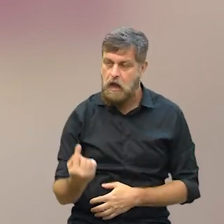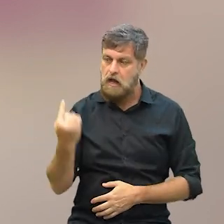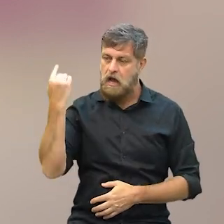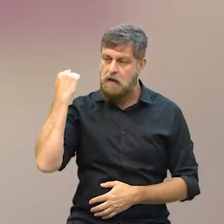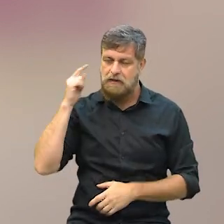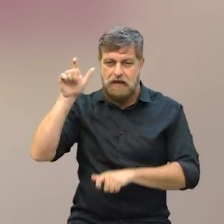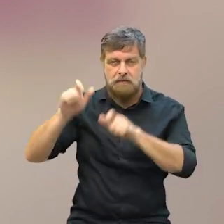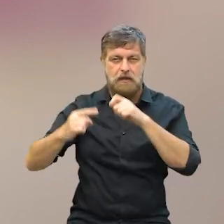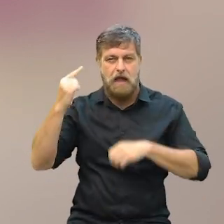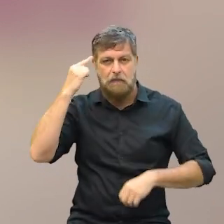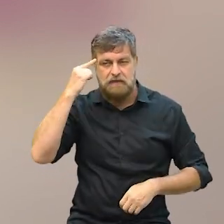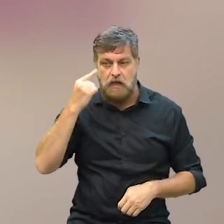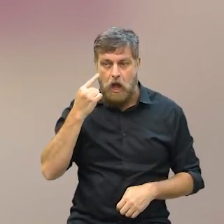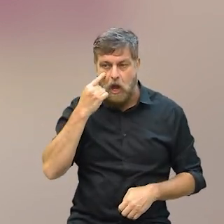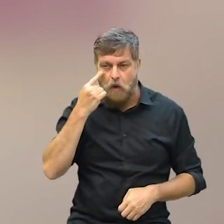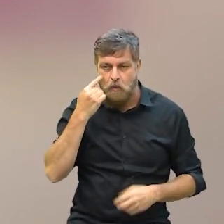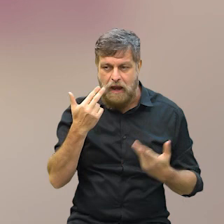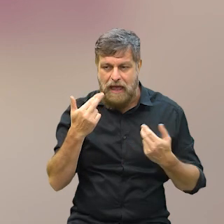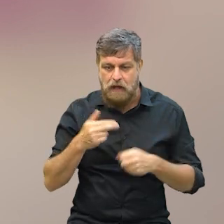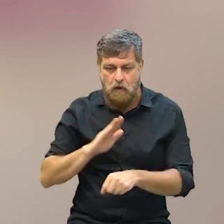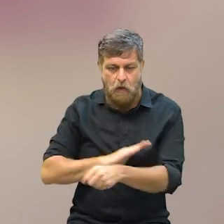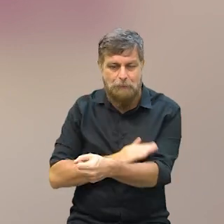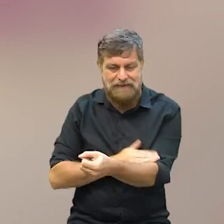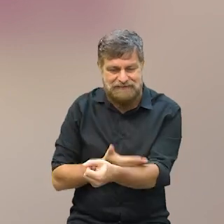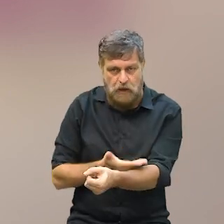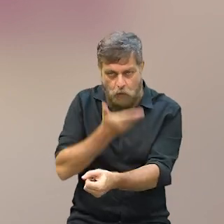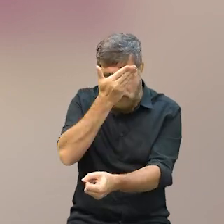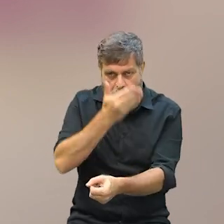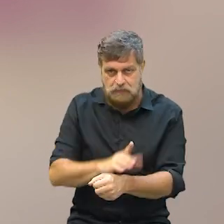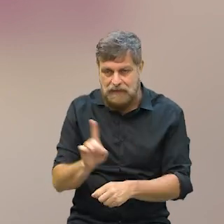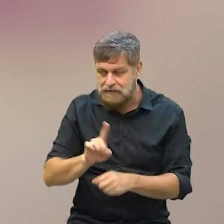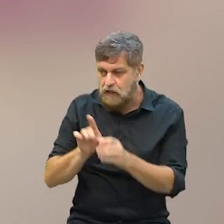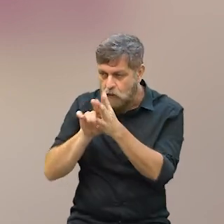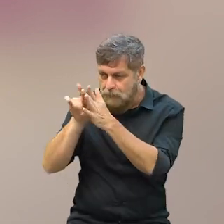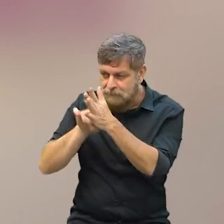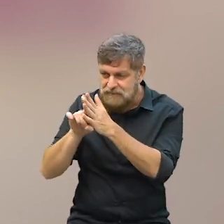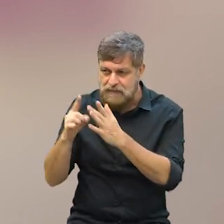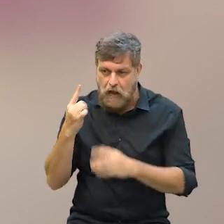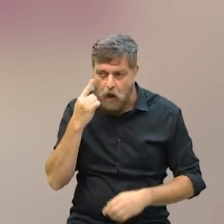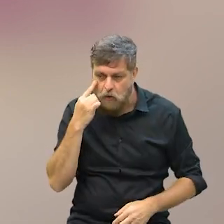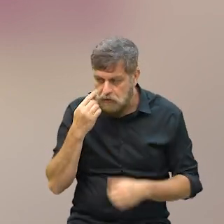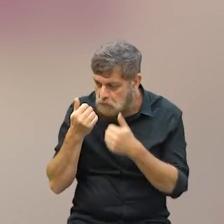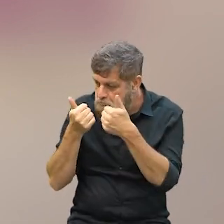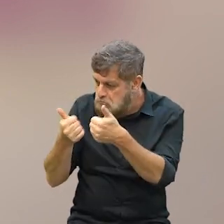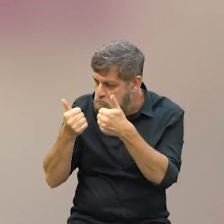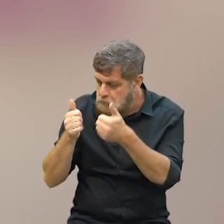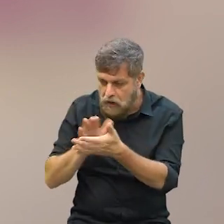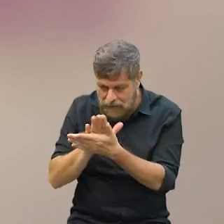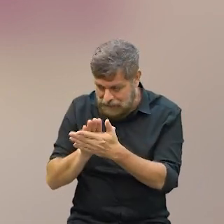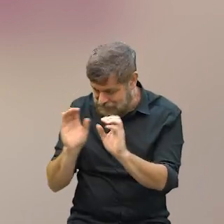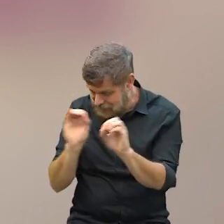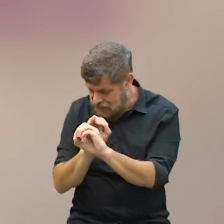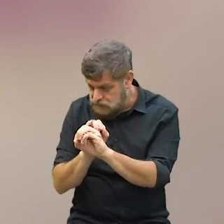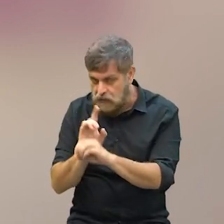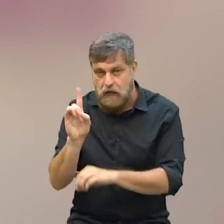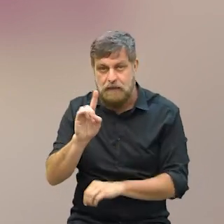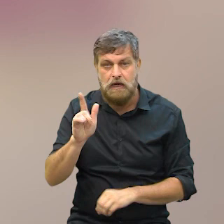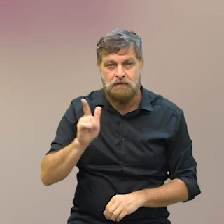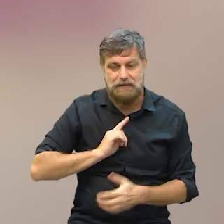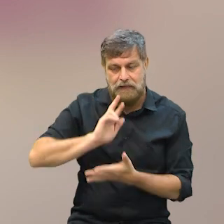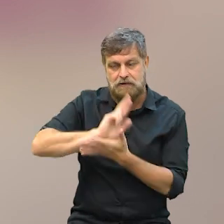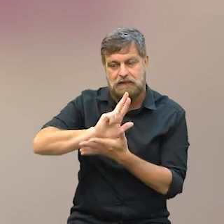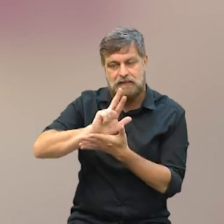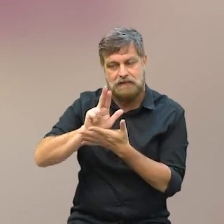que o glaucoma era só pressão alta, e hoje a gente sabe que não é só medir a pressão do olho, que tá boa a pressão, a pessoa não tem glaucoma, não. Hoje